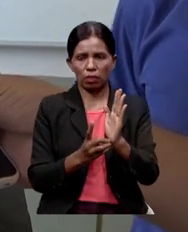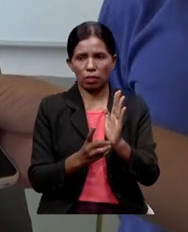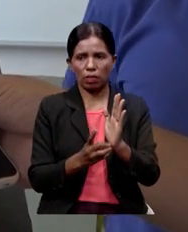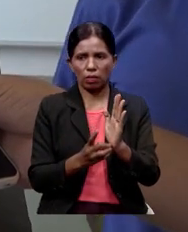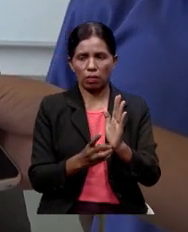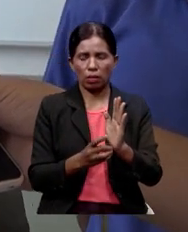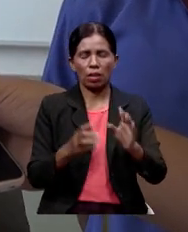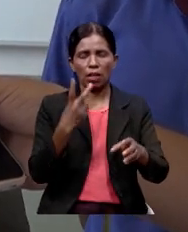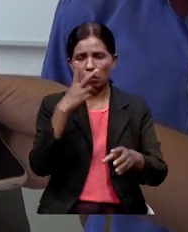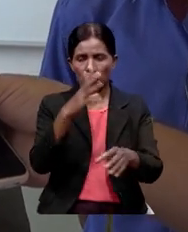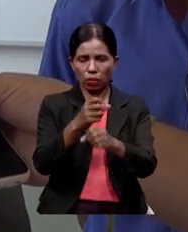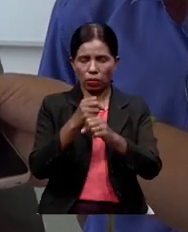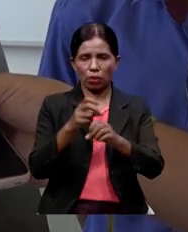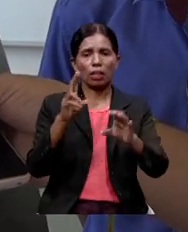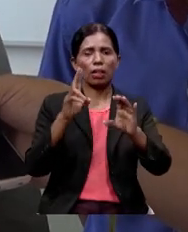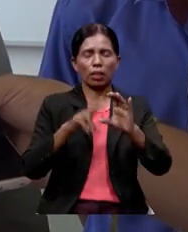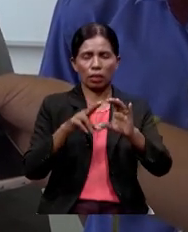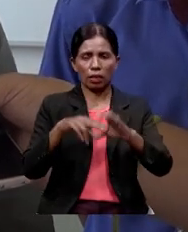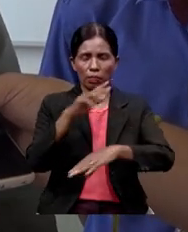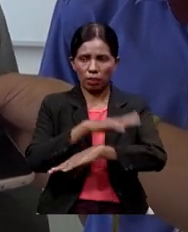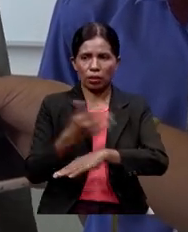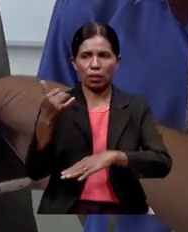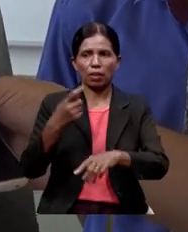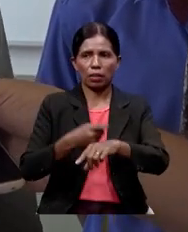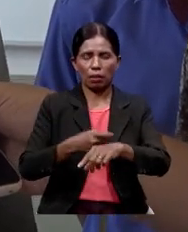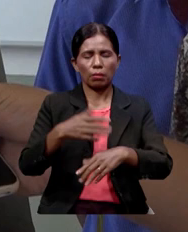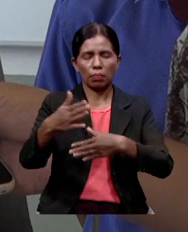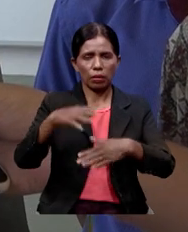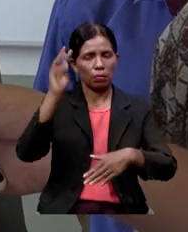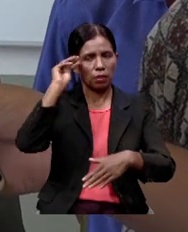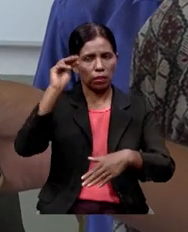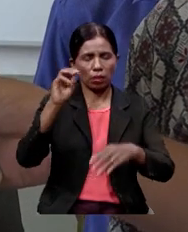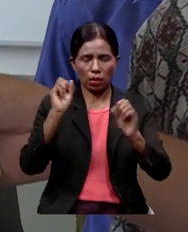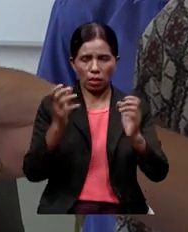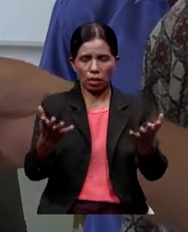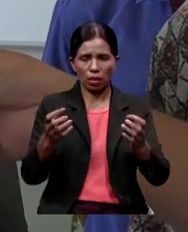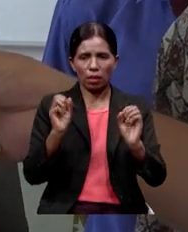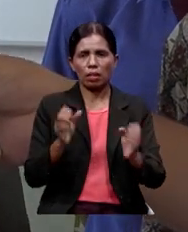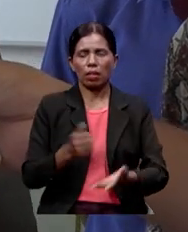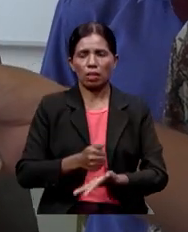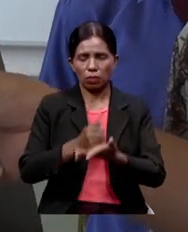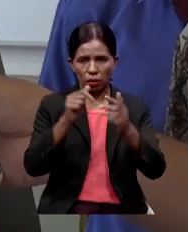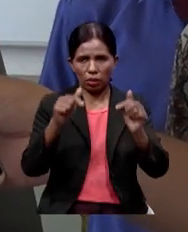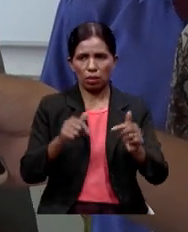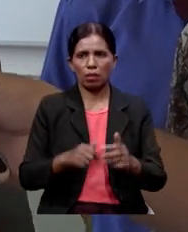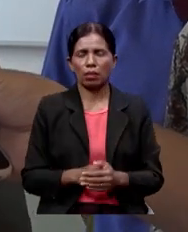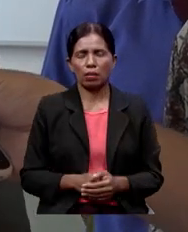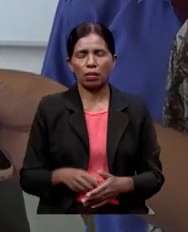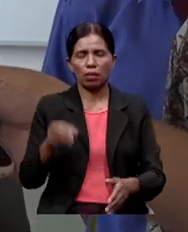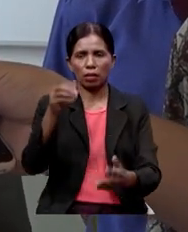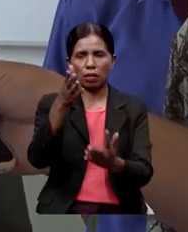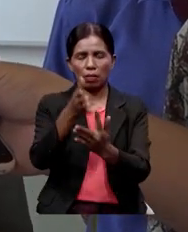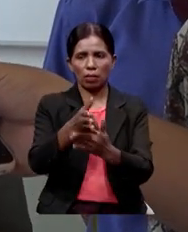carteira sir na kiana da be onen tem um barak mister tem que kar lakpe tem que resolver da be ia fase ona